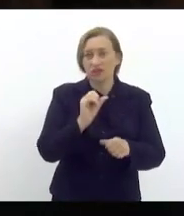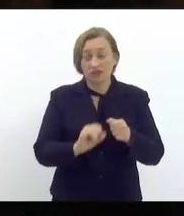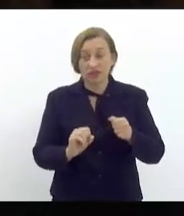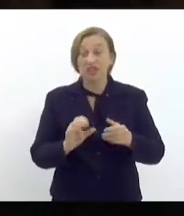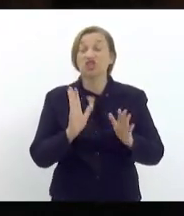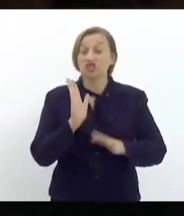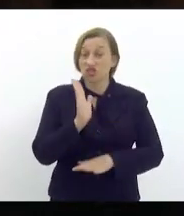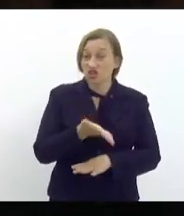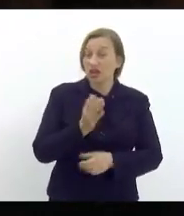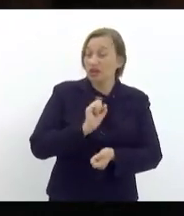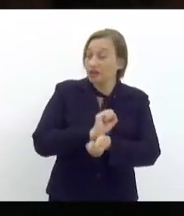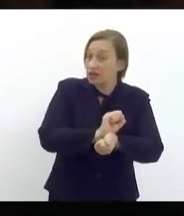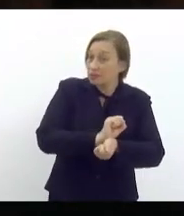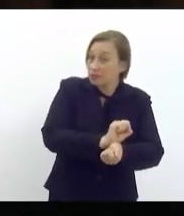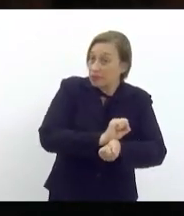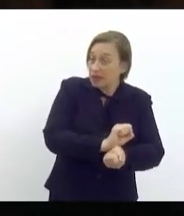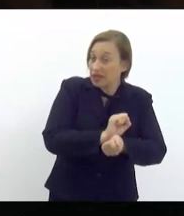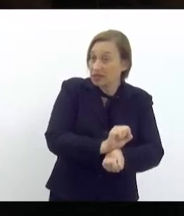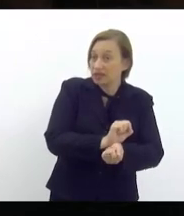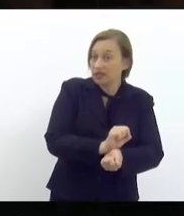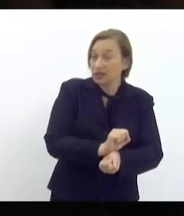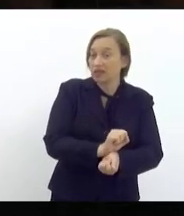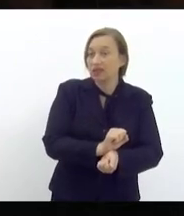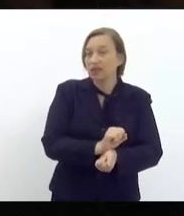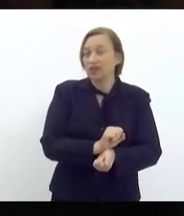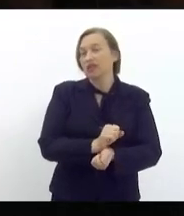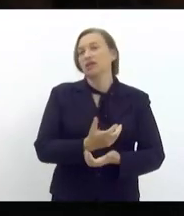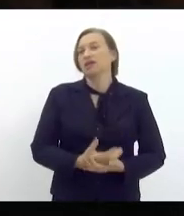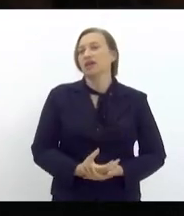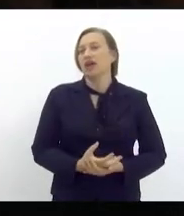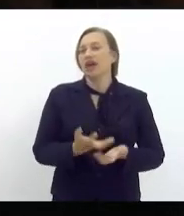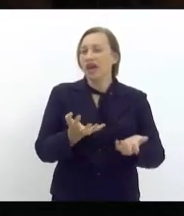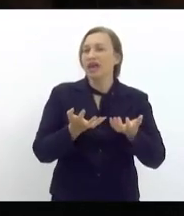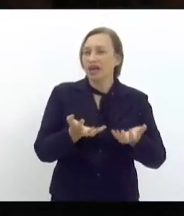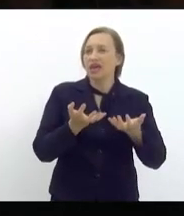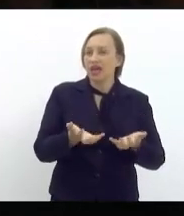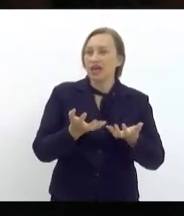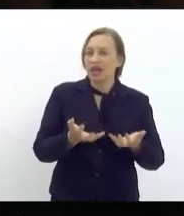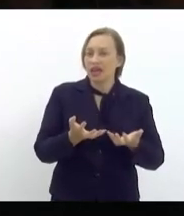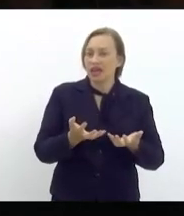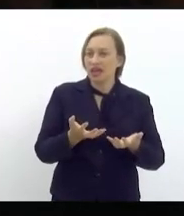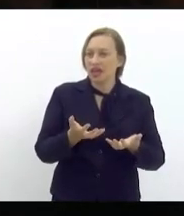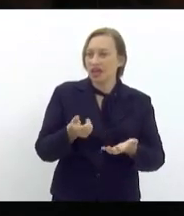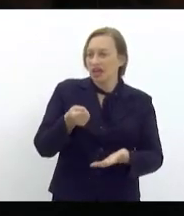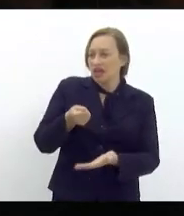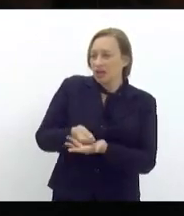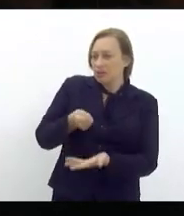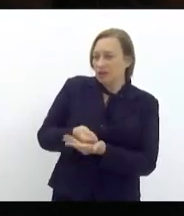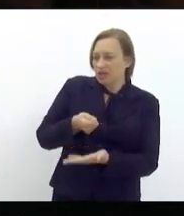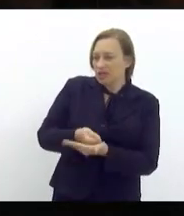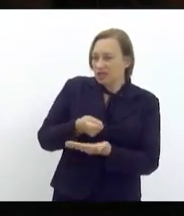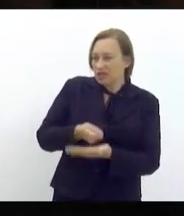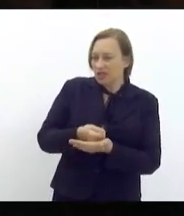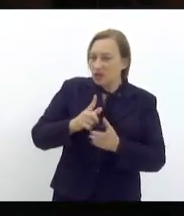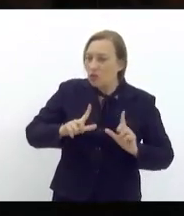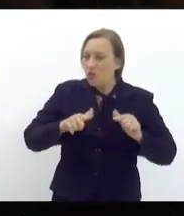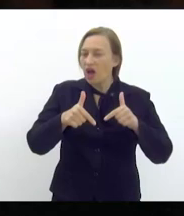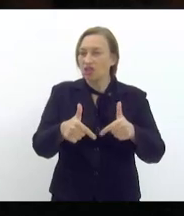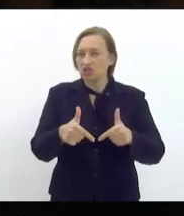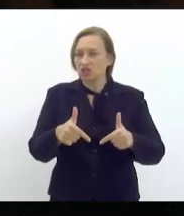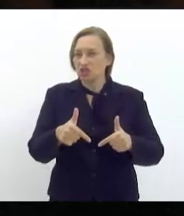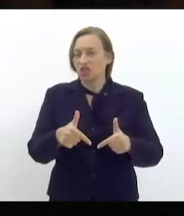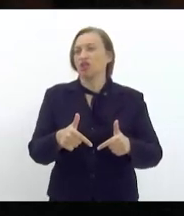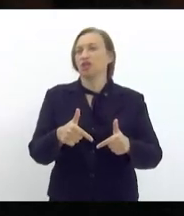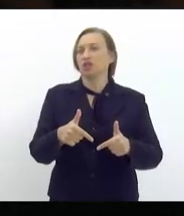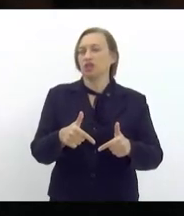anda com coleira na mão é se propor a colocar uma fucinheira porque é isso que hoje é feito existem regras aqui